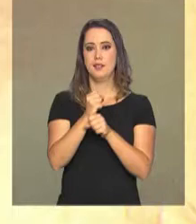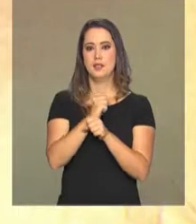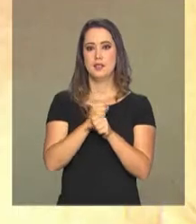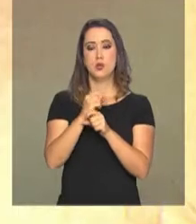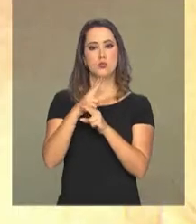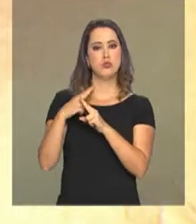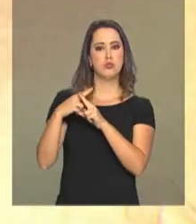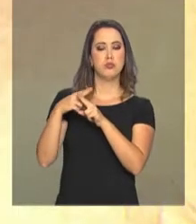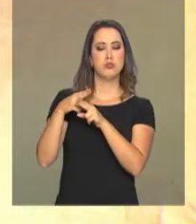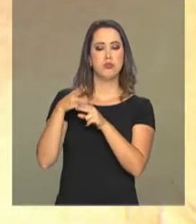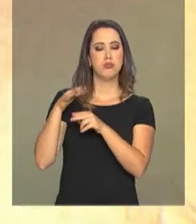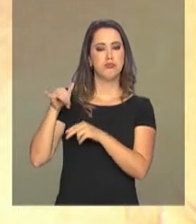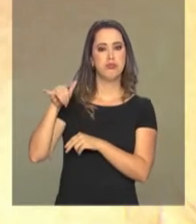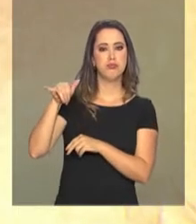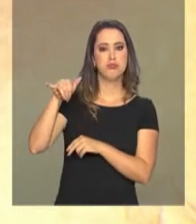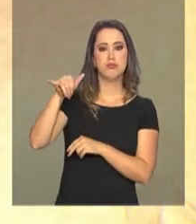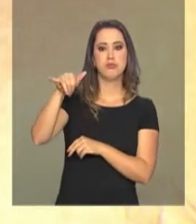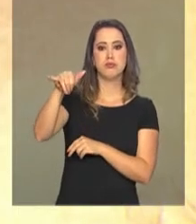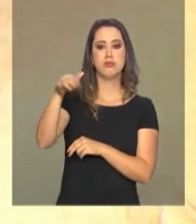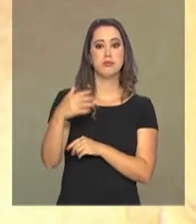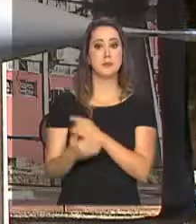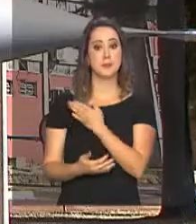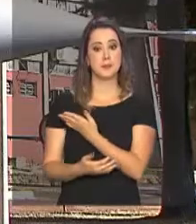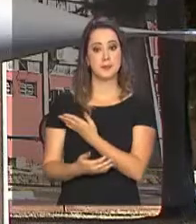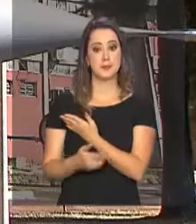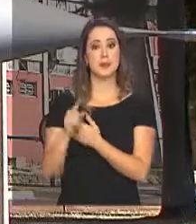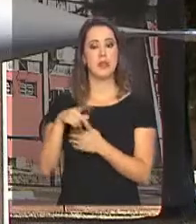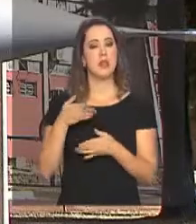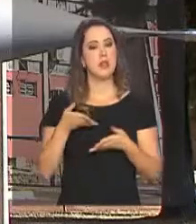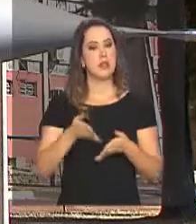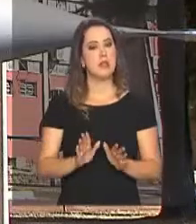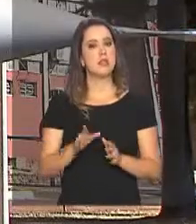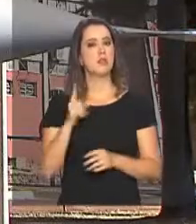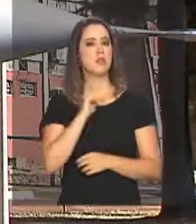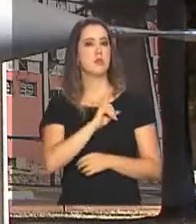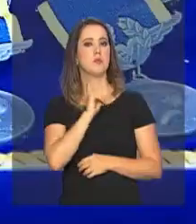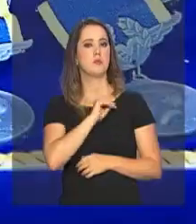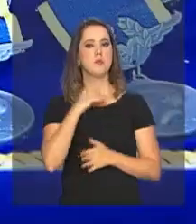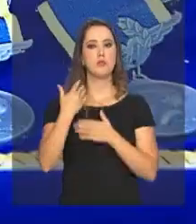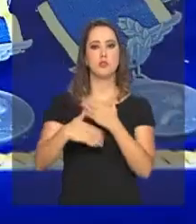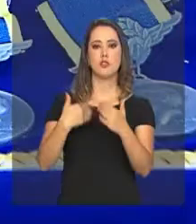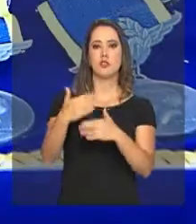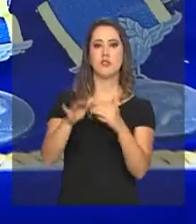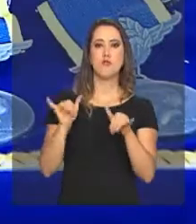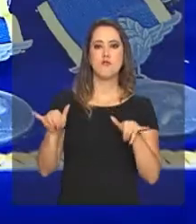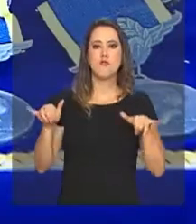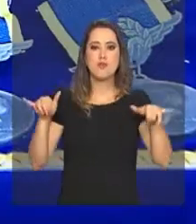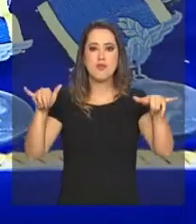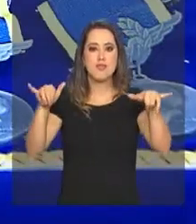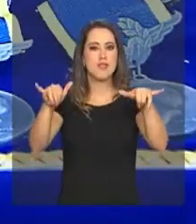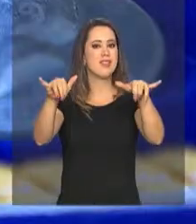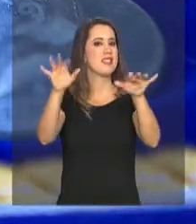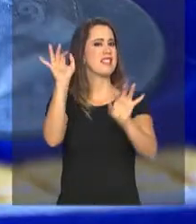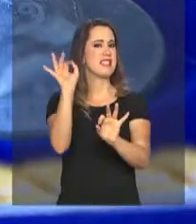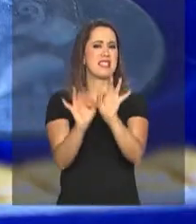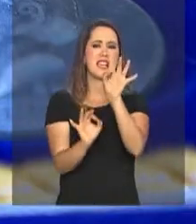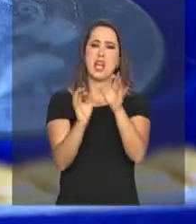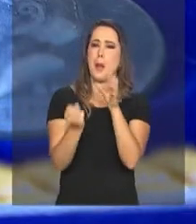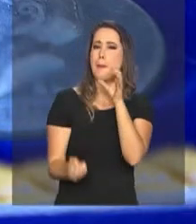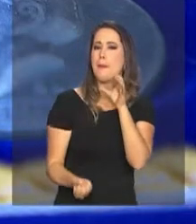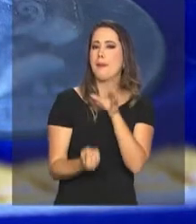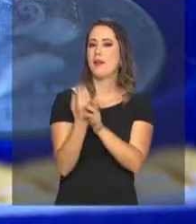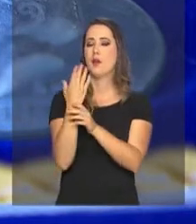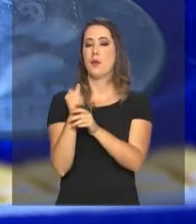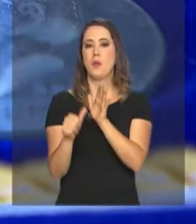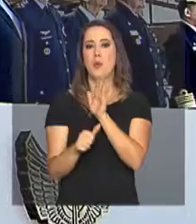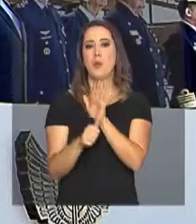da aviação santos dumont nasceu em minas gerais e dedicou a vida ao desenvolvimento da aviação e ele fez o primeiro gol